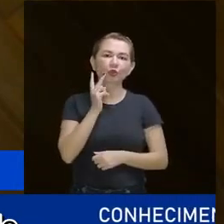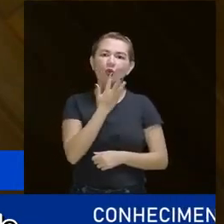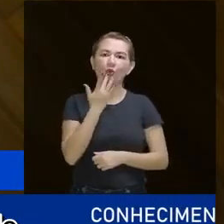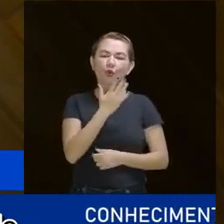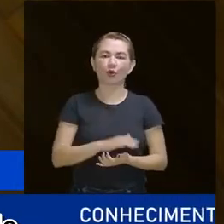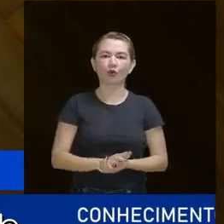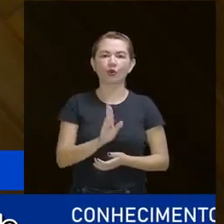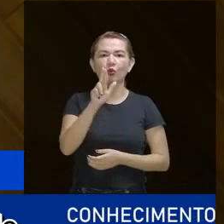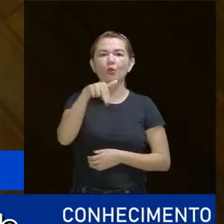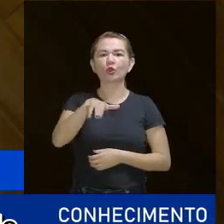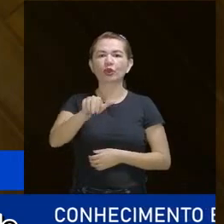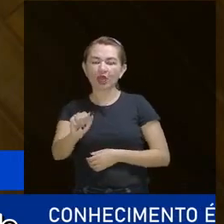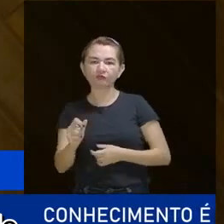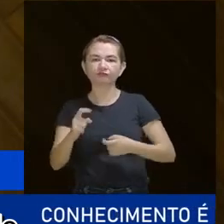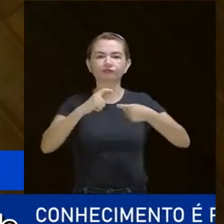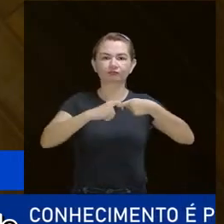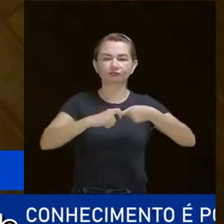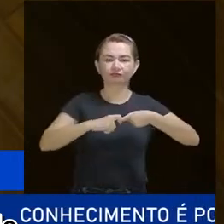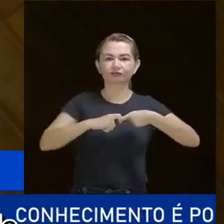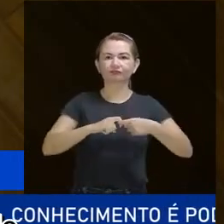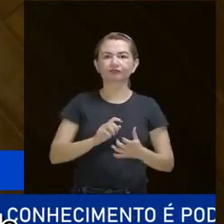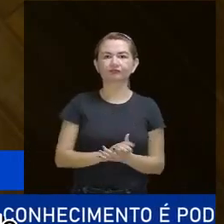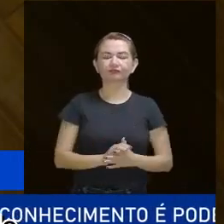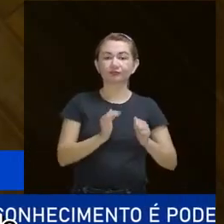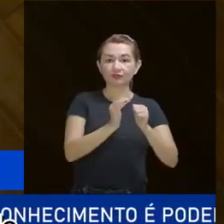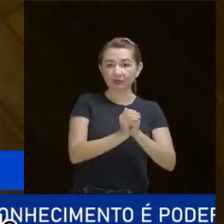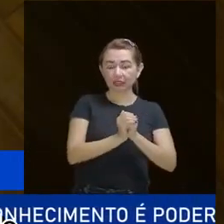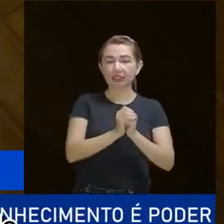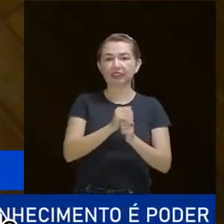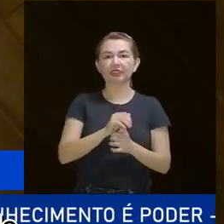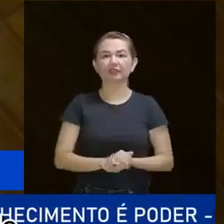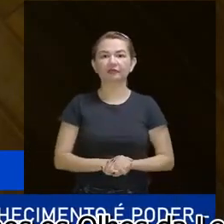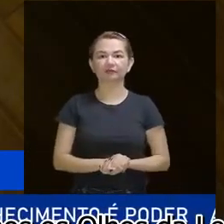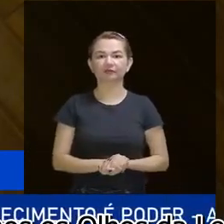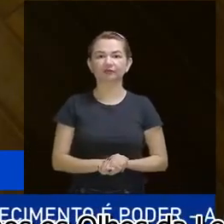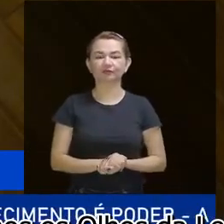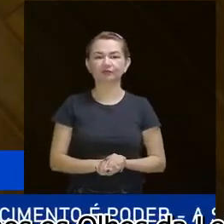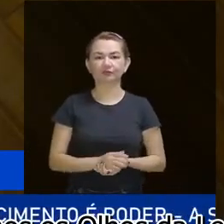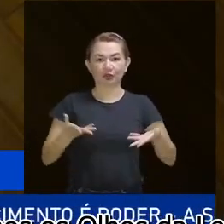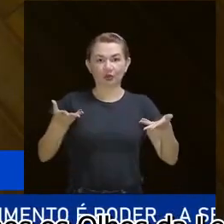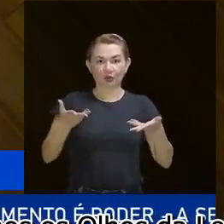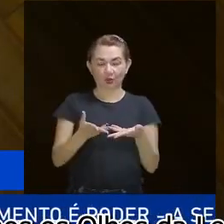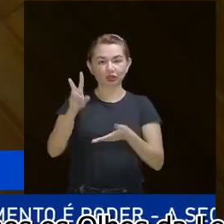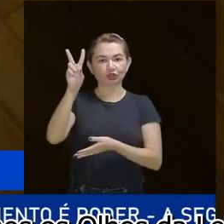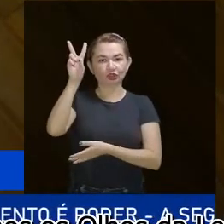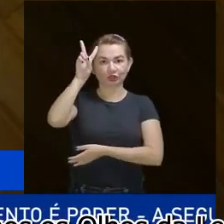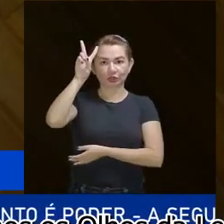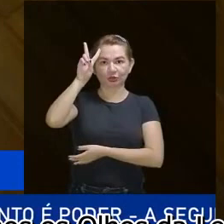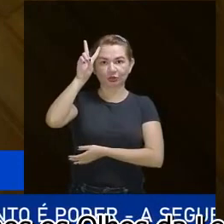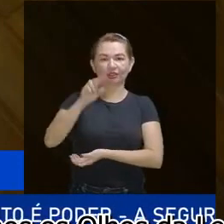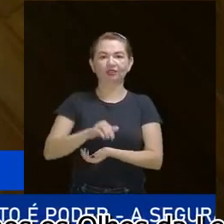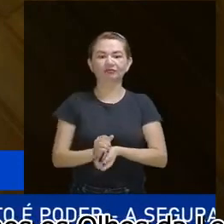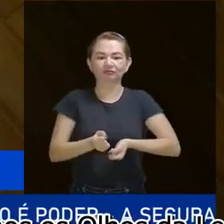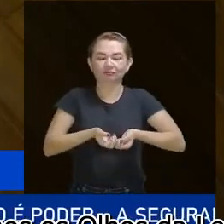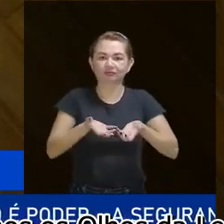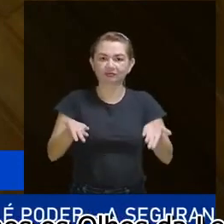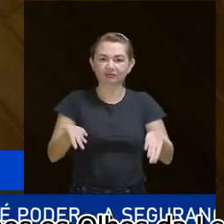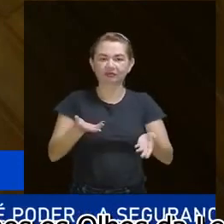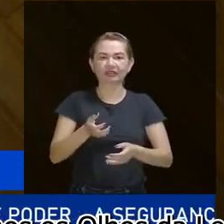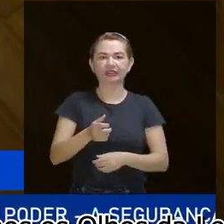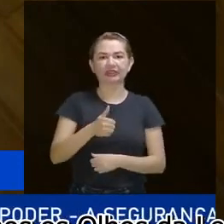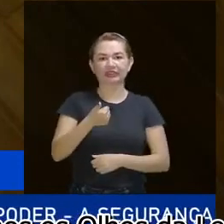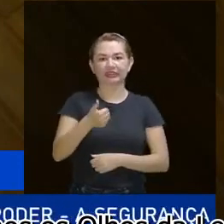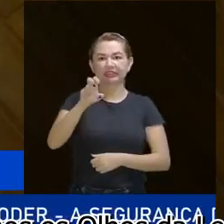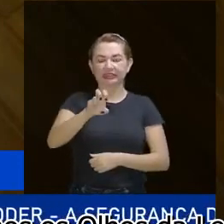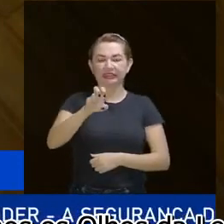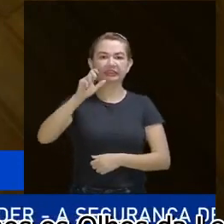UNA, em parceria com o Tribunal Regional Eleitoral do Amapá, lança nesta segunda-feira, 15 de abril,